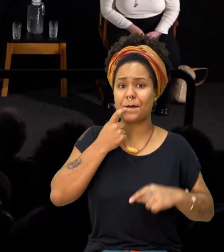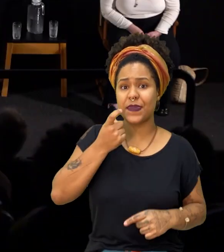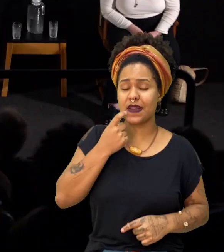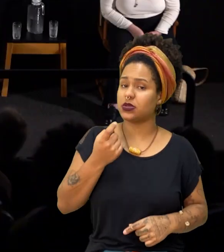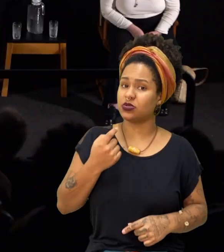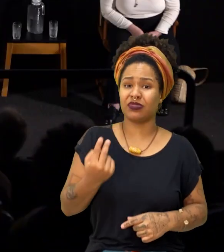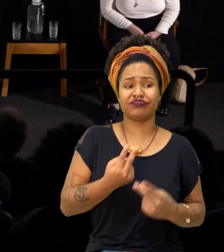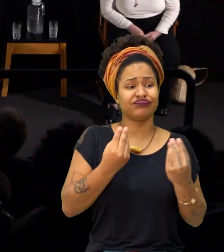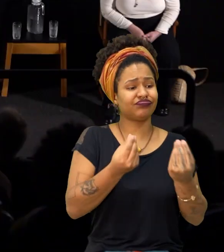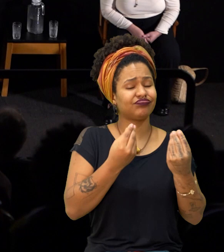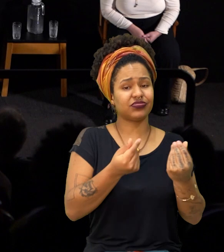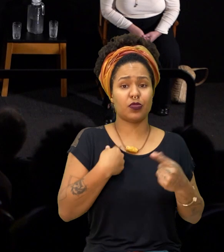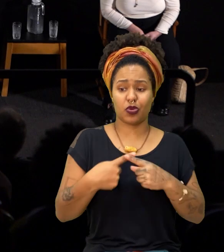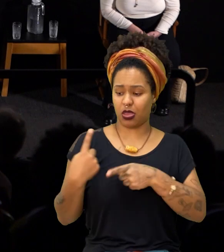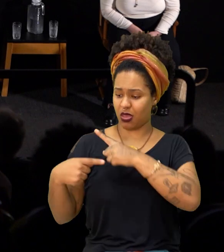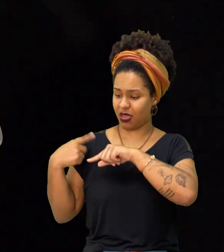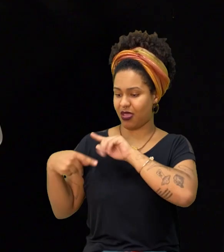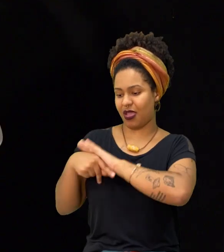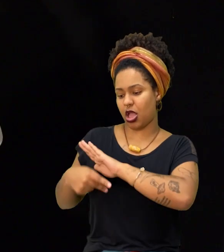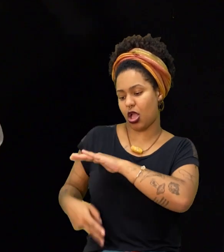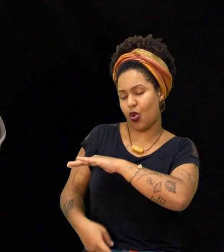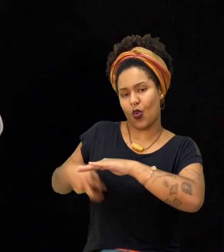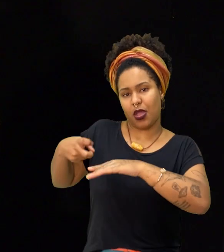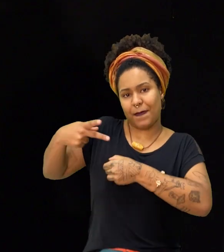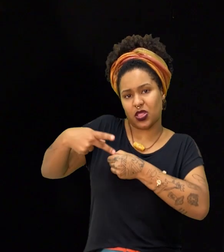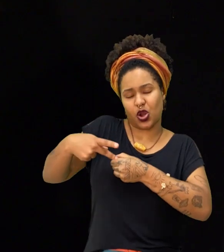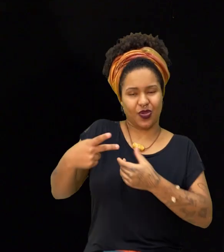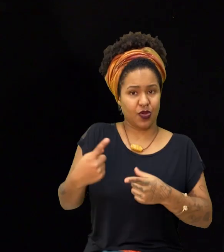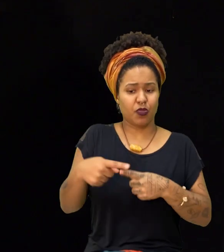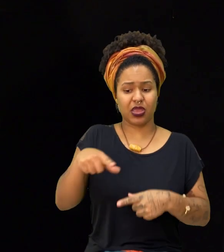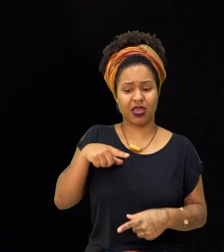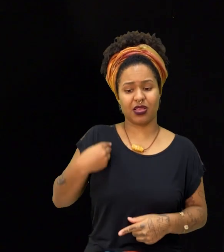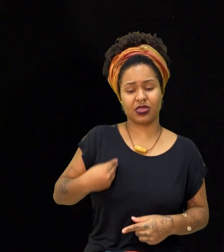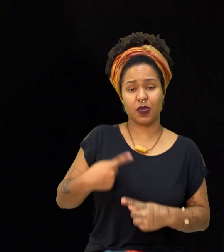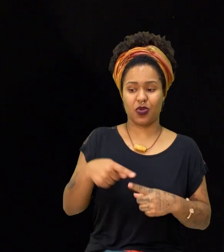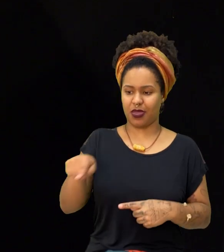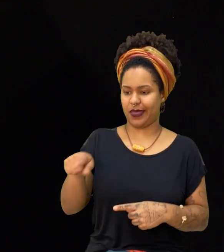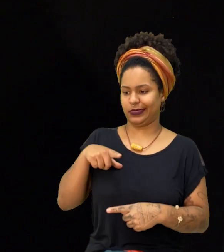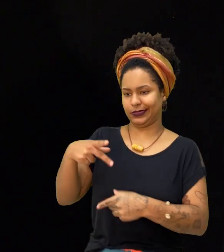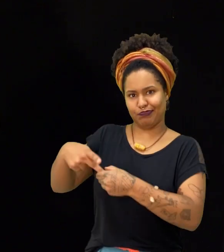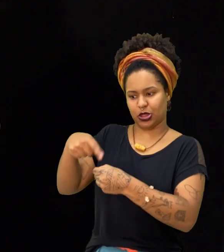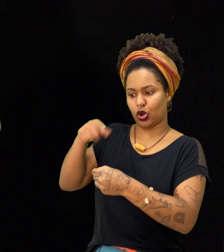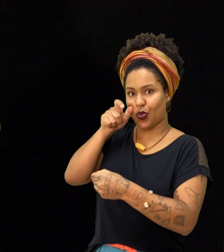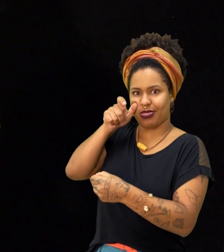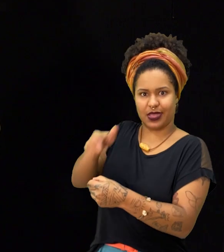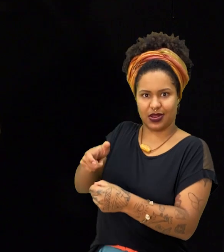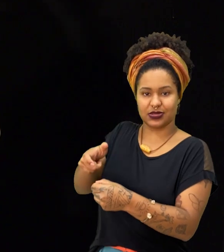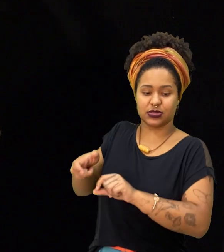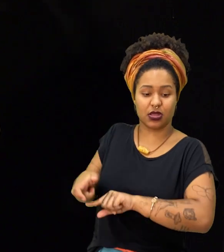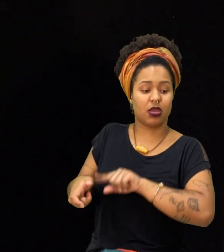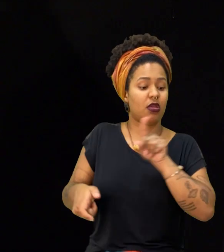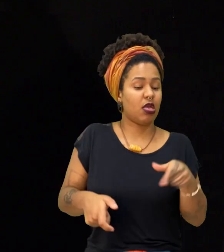deles originários do petróleo, e eles existem. Por quê? Porque, de um lado, sai o que interessa, que é o petróleo, não é? E, do outro lado,